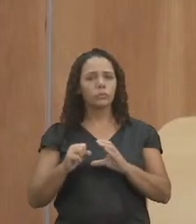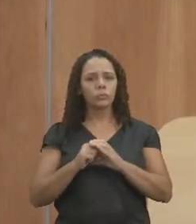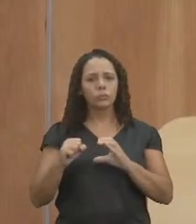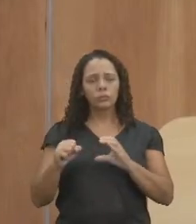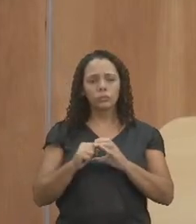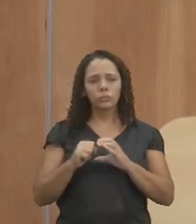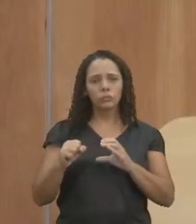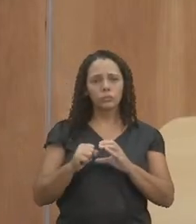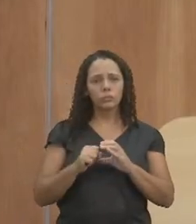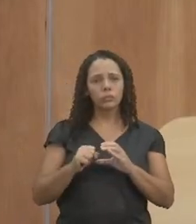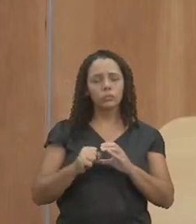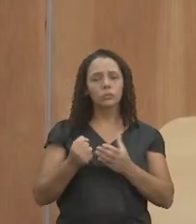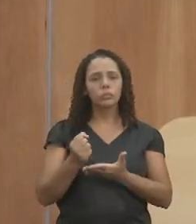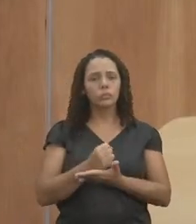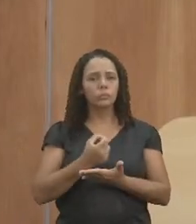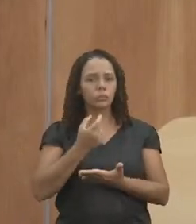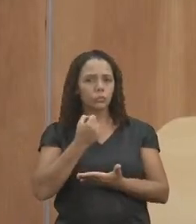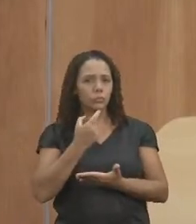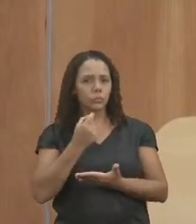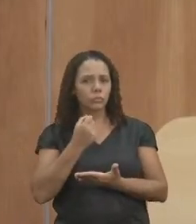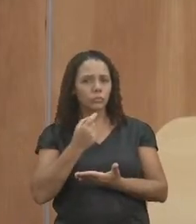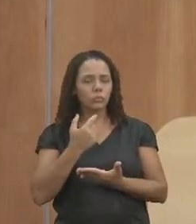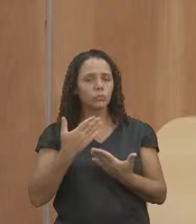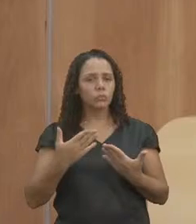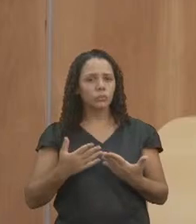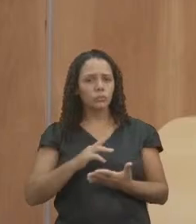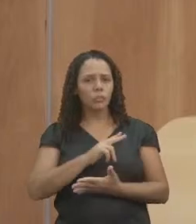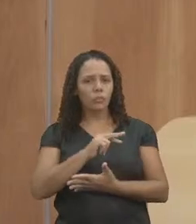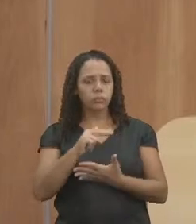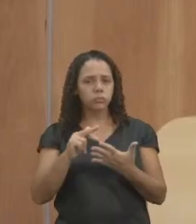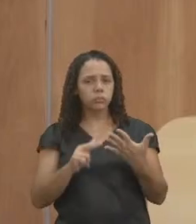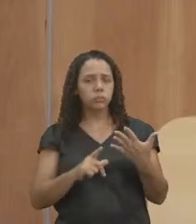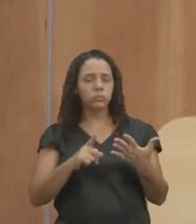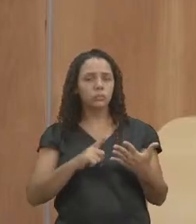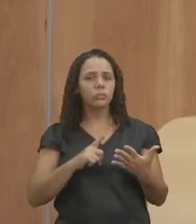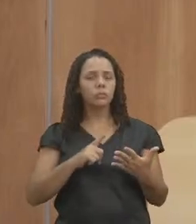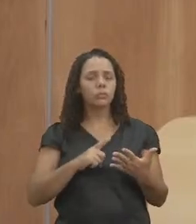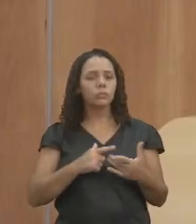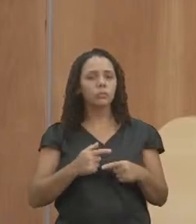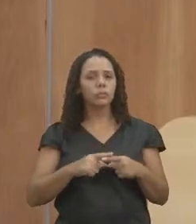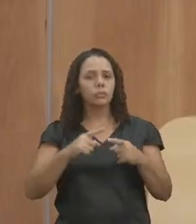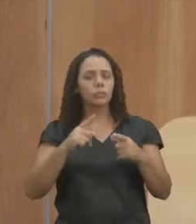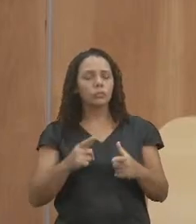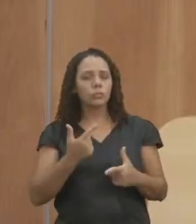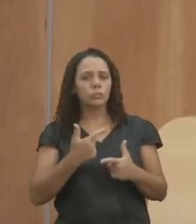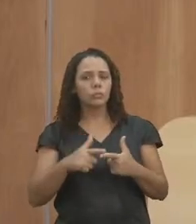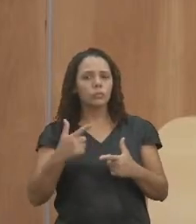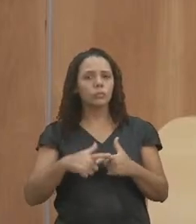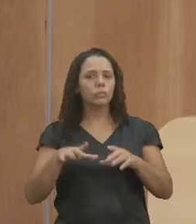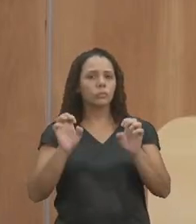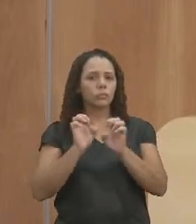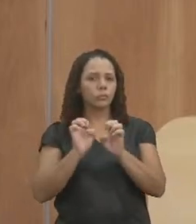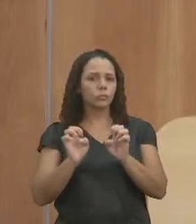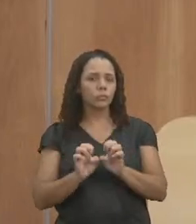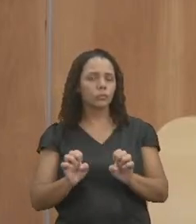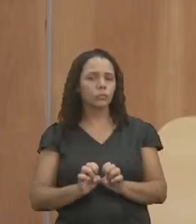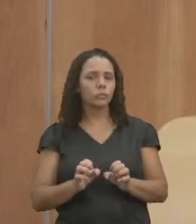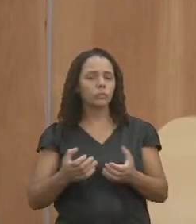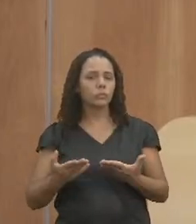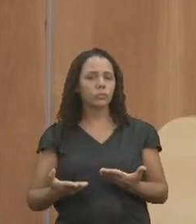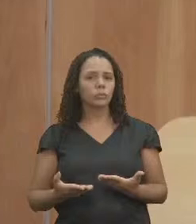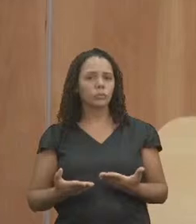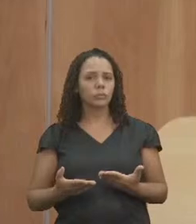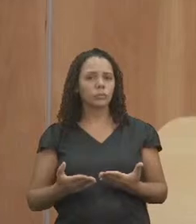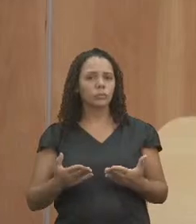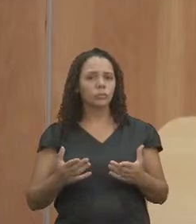tem muitos problemas com o fornecimento de medicamentos, com o RAPS. Mas todos esses problemas são problemas estruturais, que